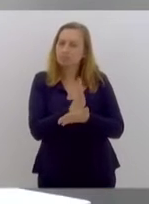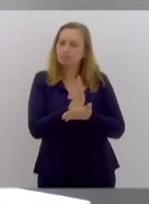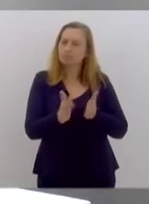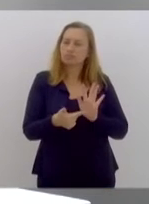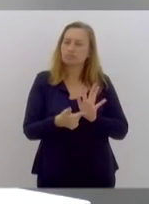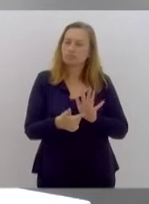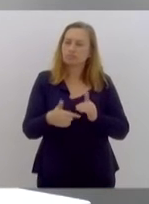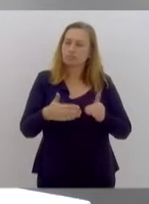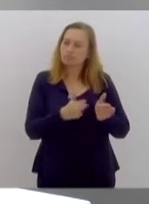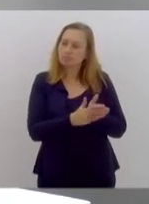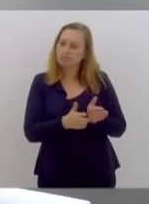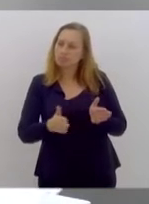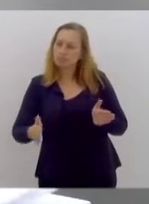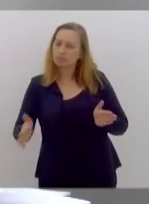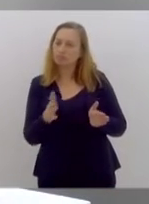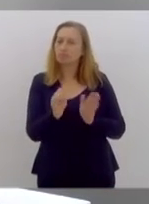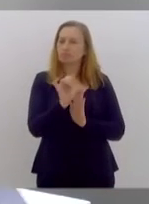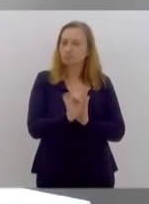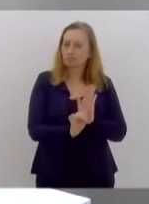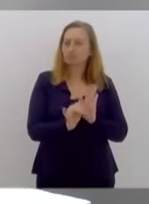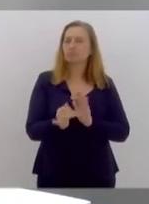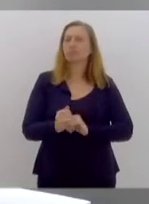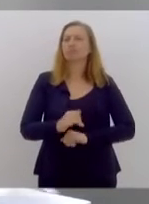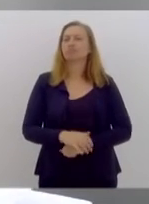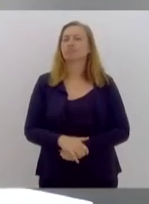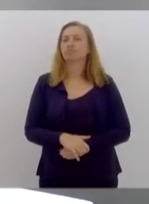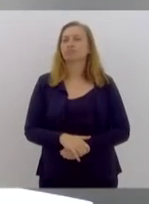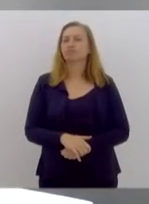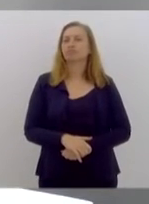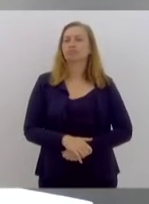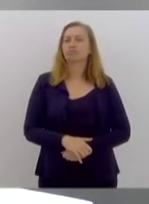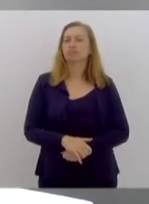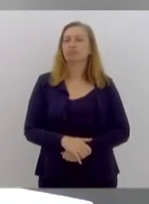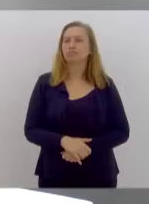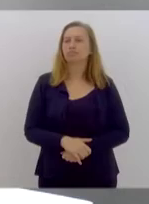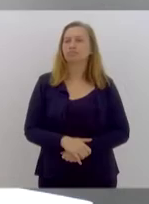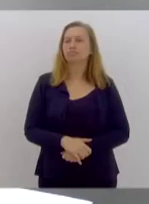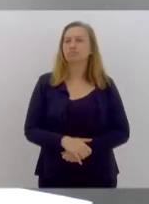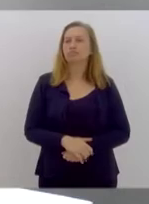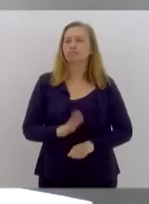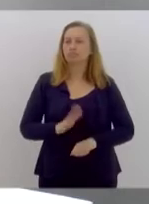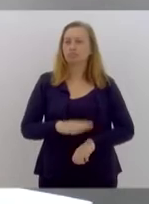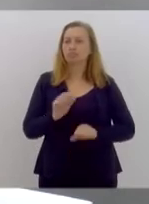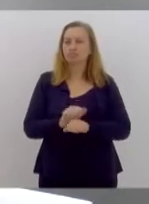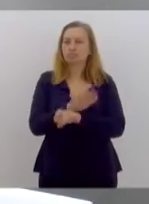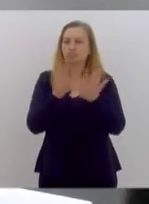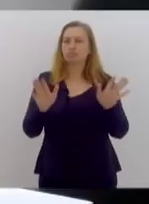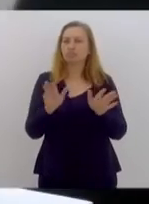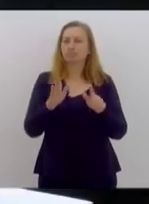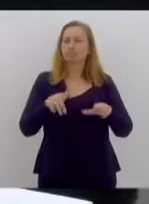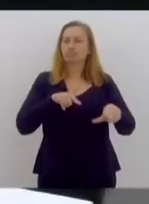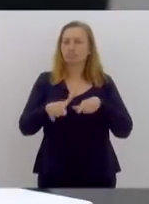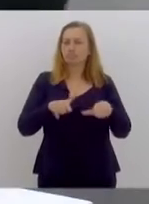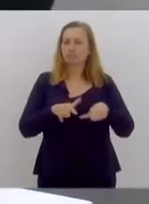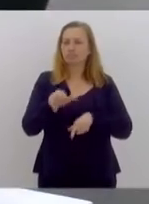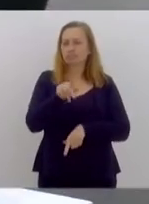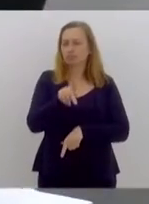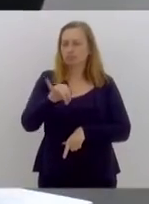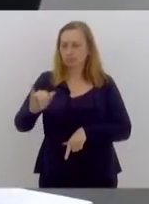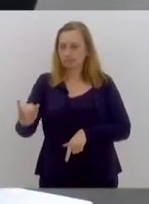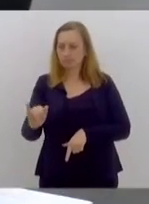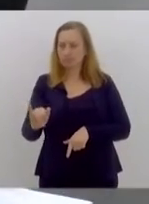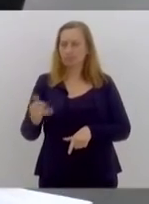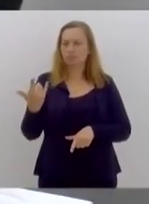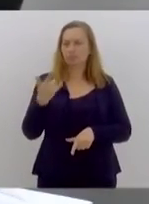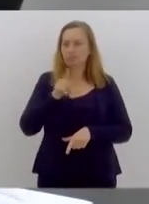ao longo do relatório mas que eu disse sistematizar para dar mais visibilidade ao longo dos trabalhos da CPI essas conquistas foram